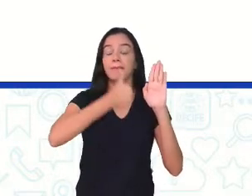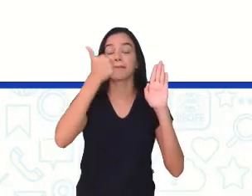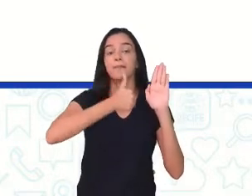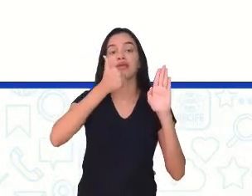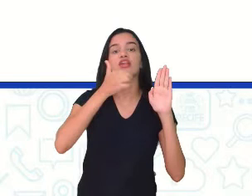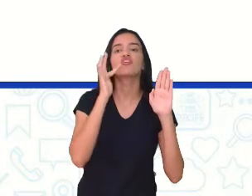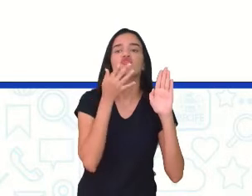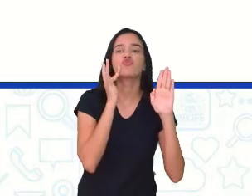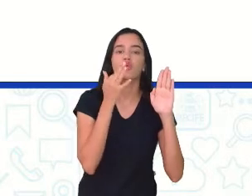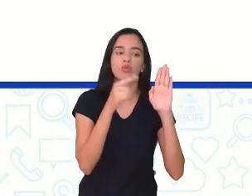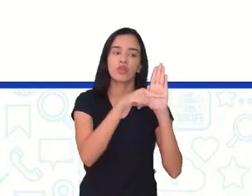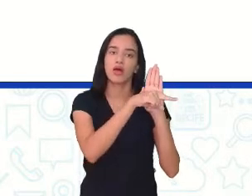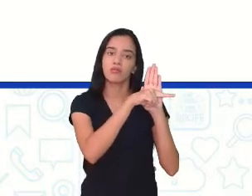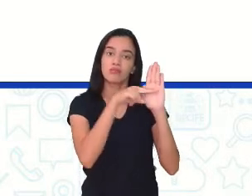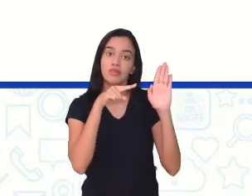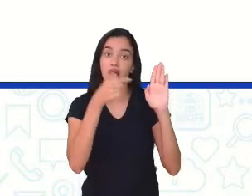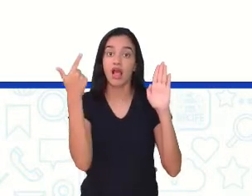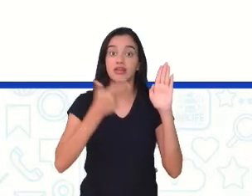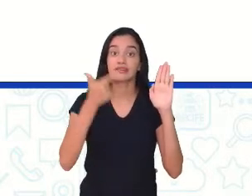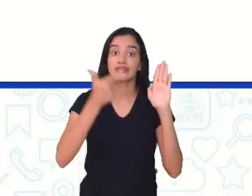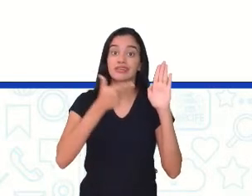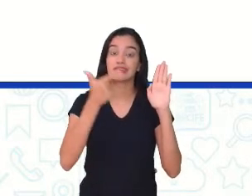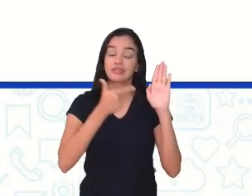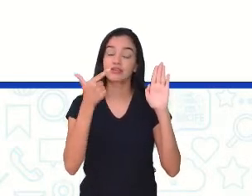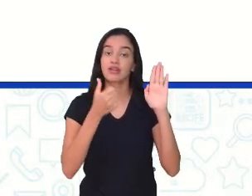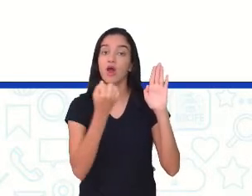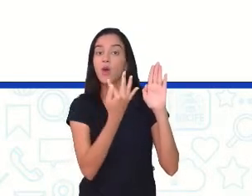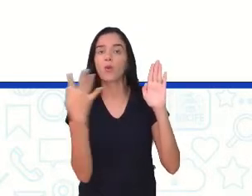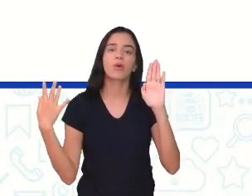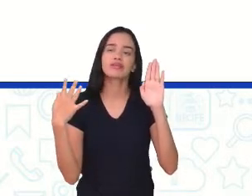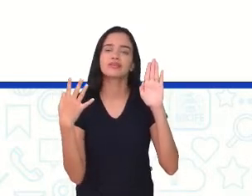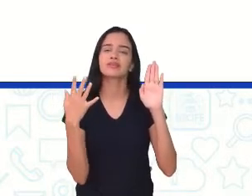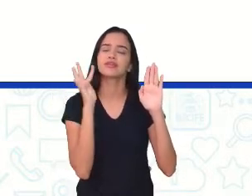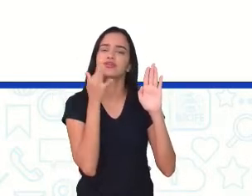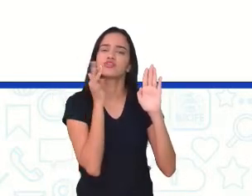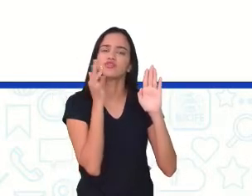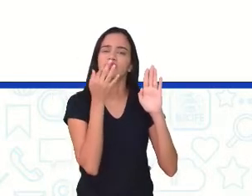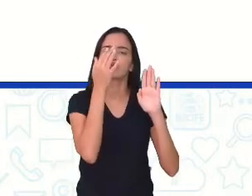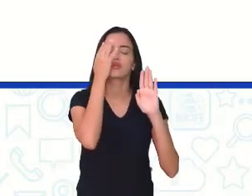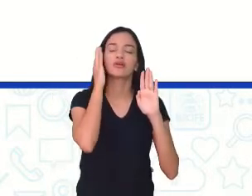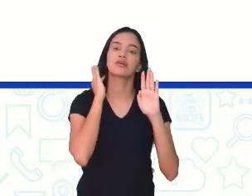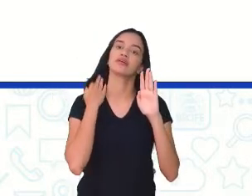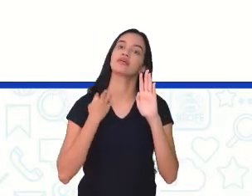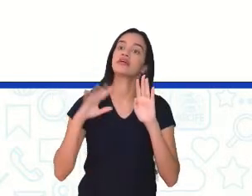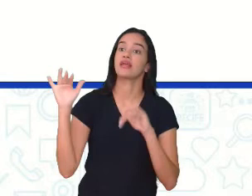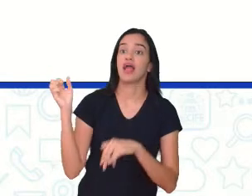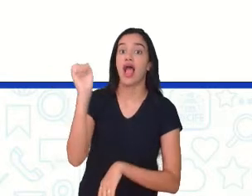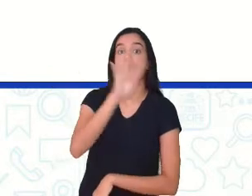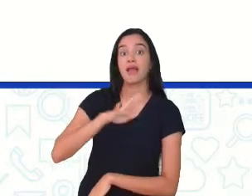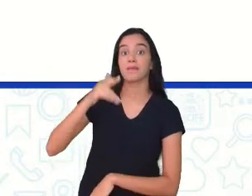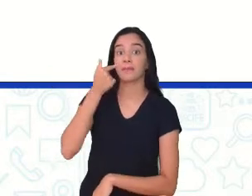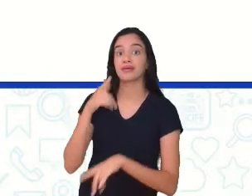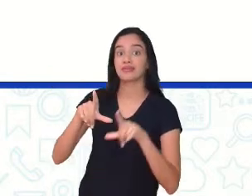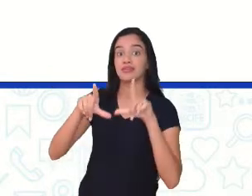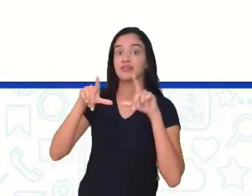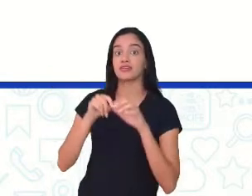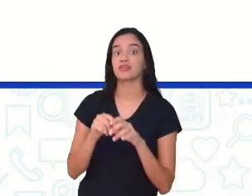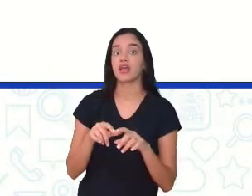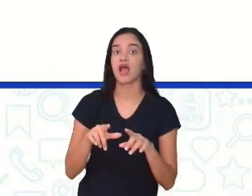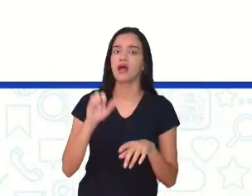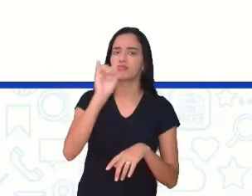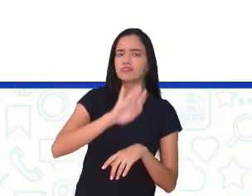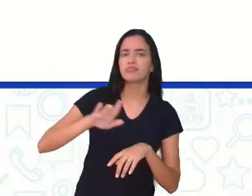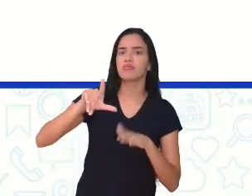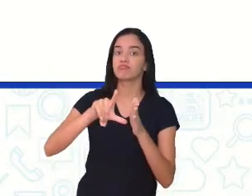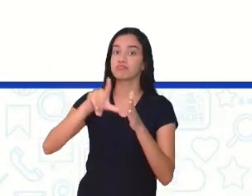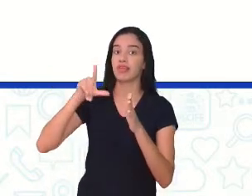quantidade de frutas que a gente vai ter aí. Aqui embaixo eu coloquei a imagem anterior, menorzinha, e